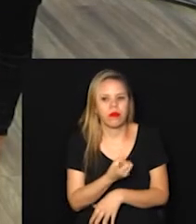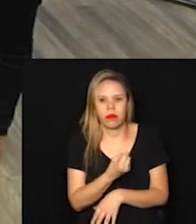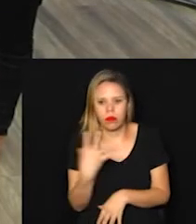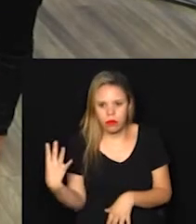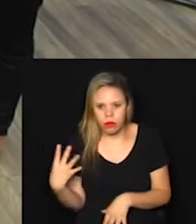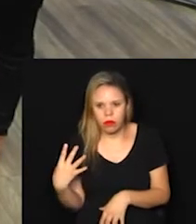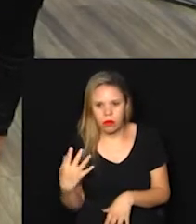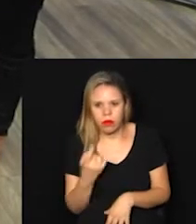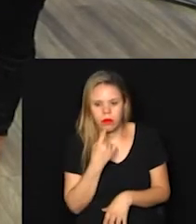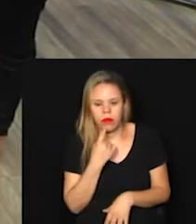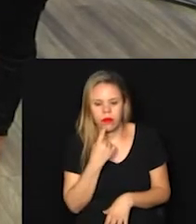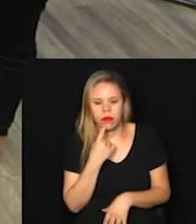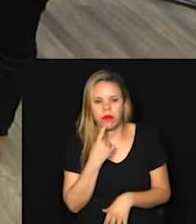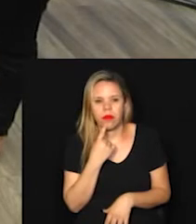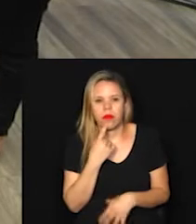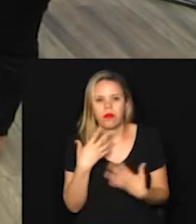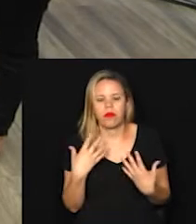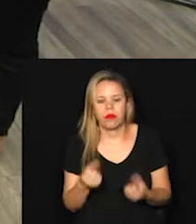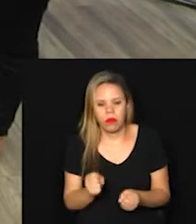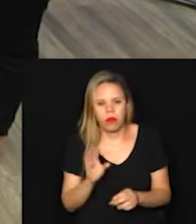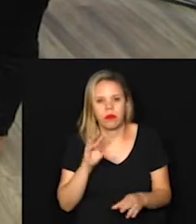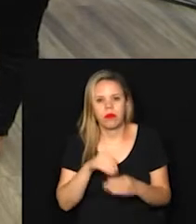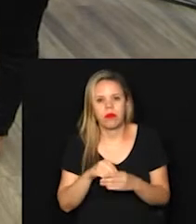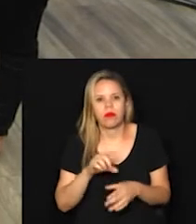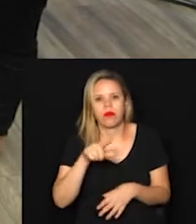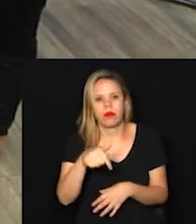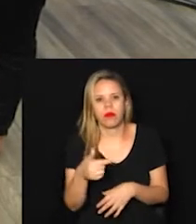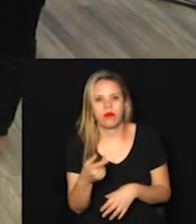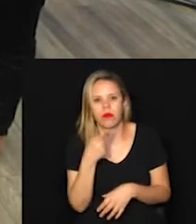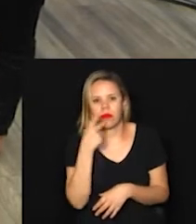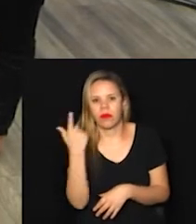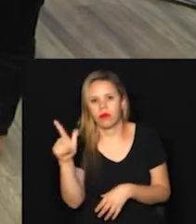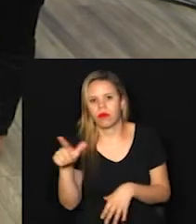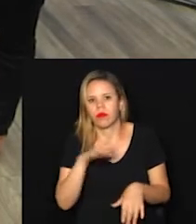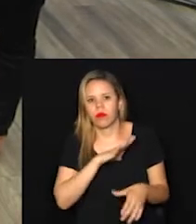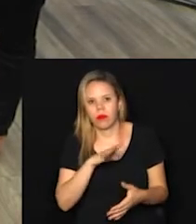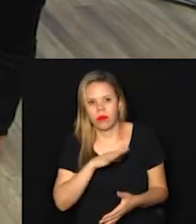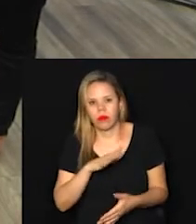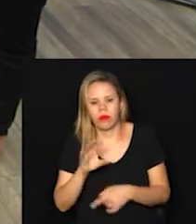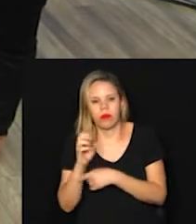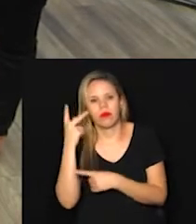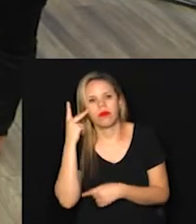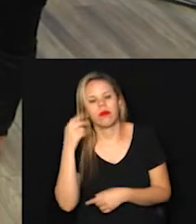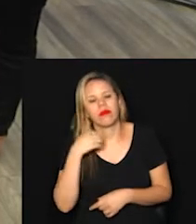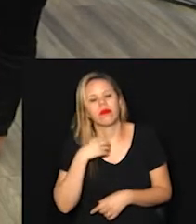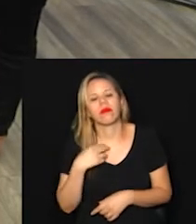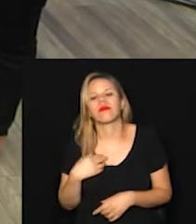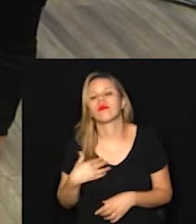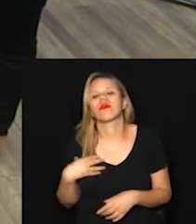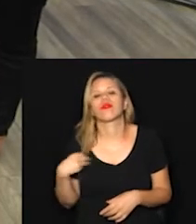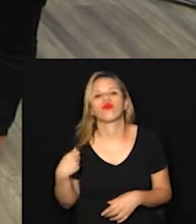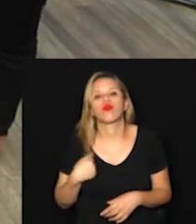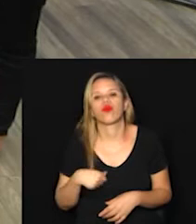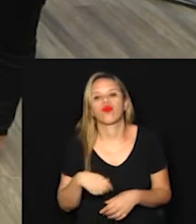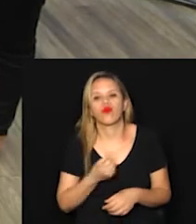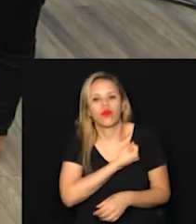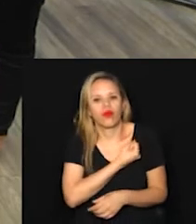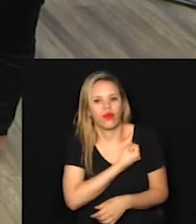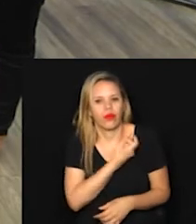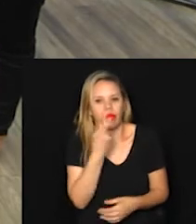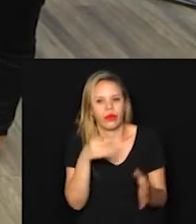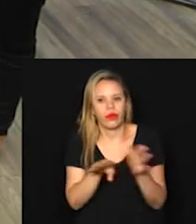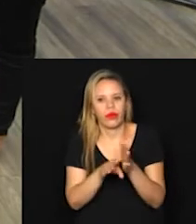de Campinas. Então vamos atualizar, daqui a pouco a gente vai para as outras cidades do estado de São Paulo. É um número que acabou de chegar para a gente,